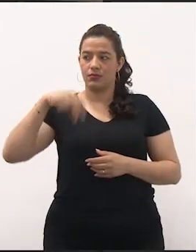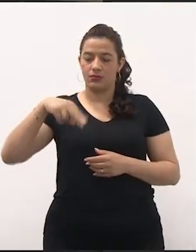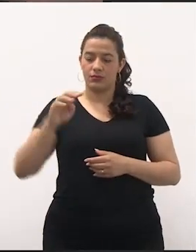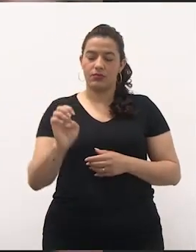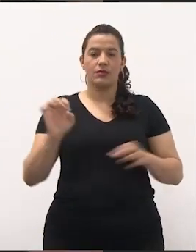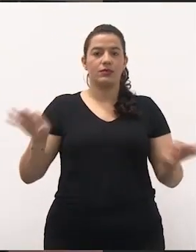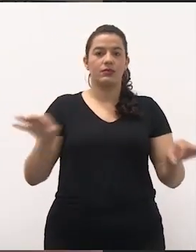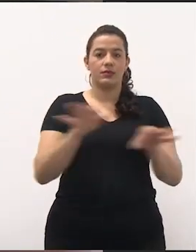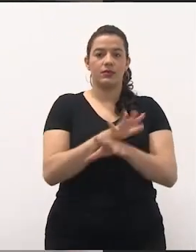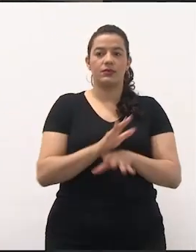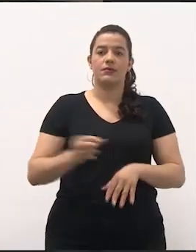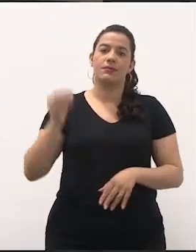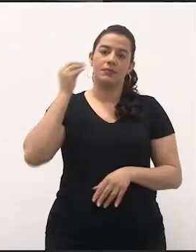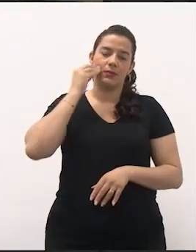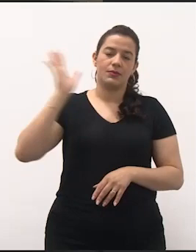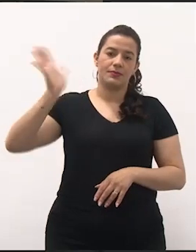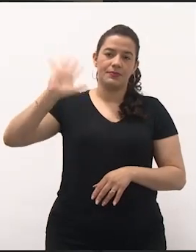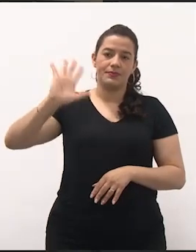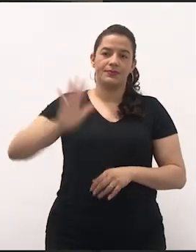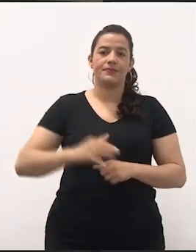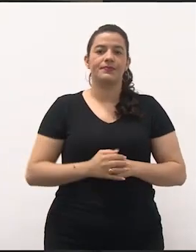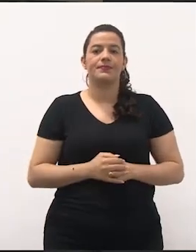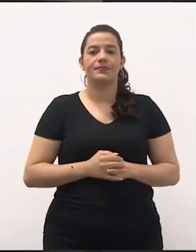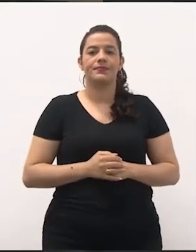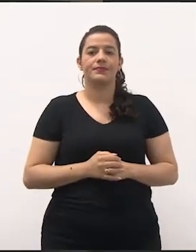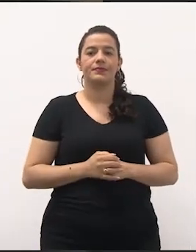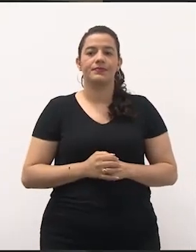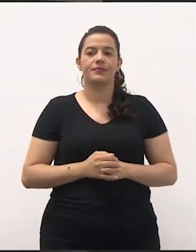tá bom? Então, beijo e até mais. Alcione.